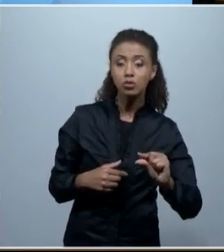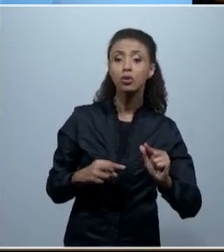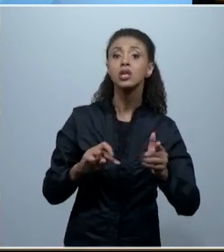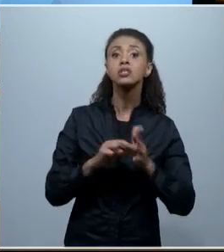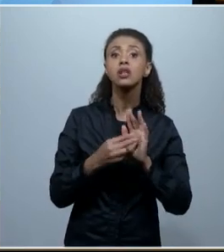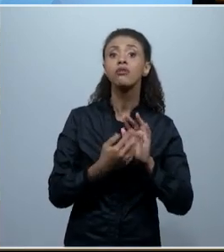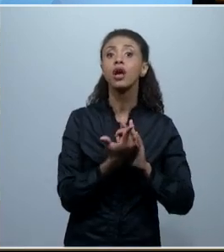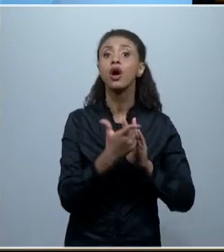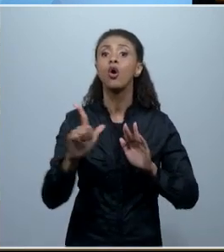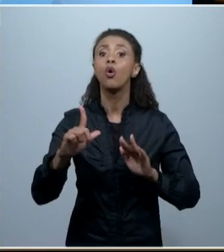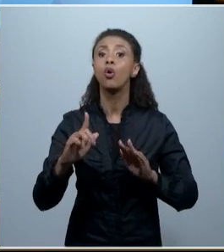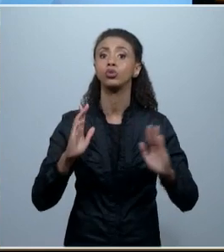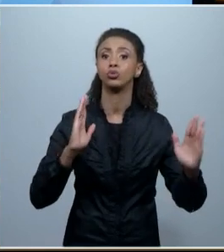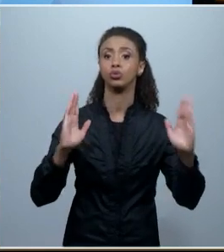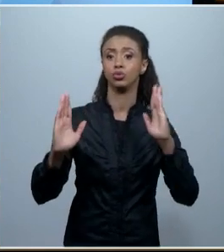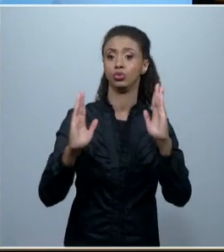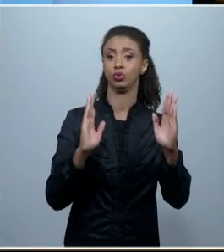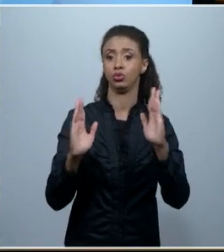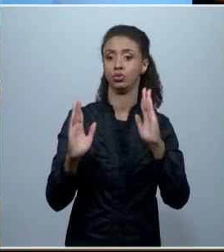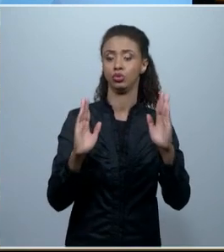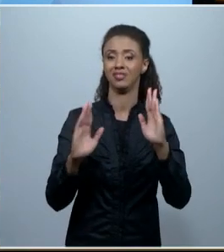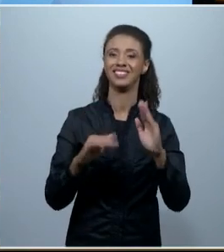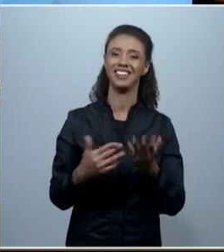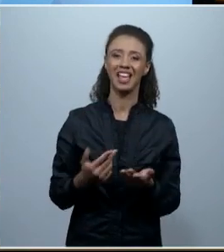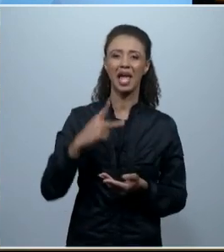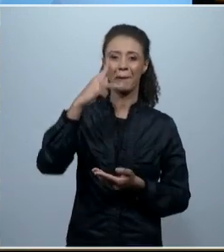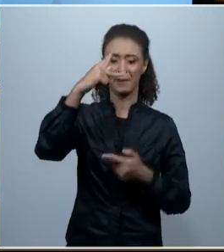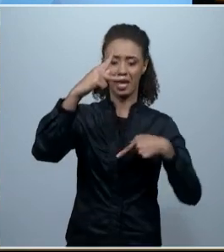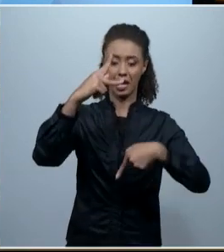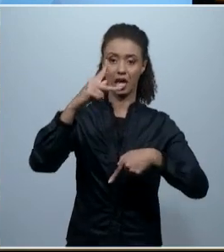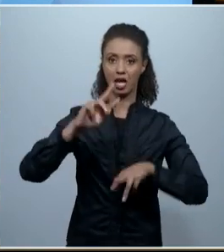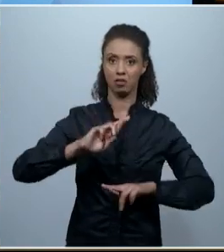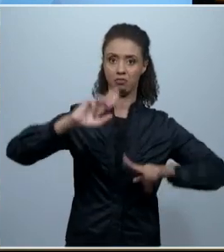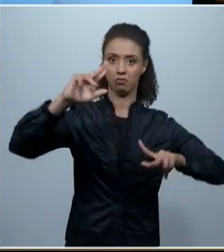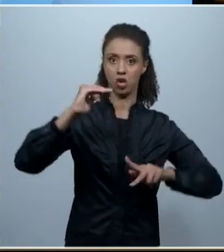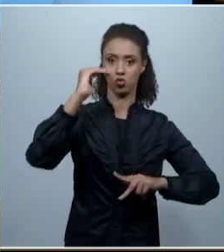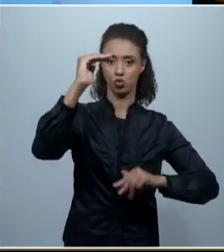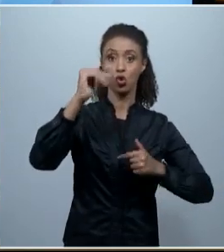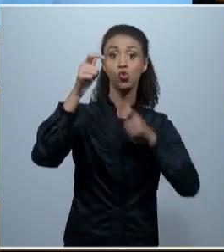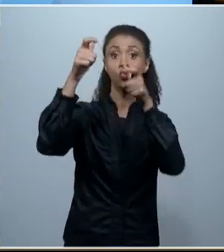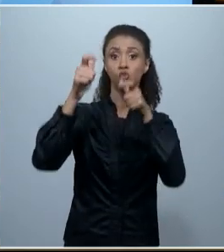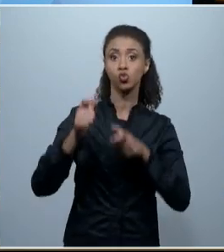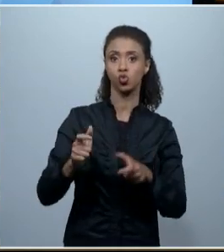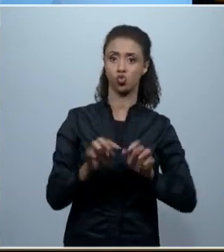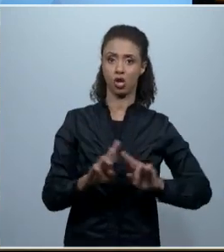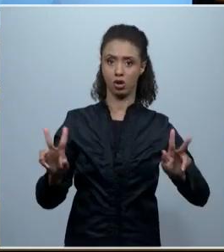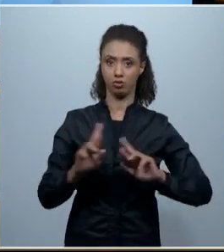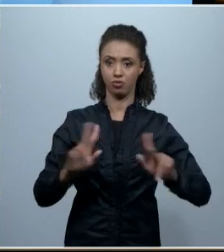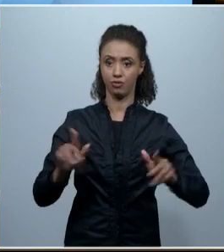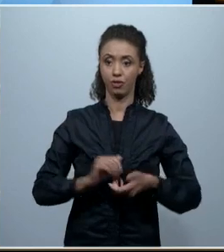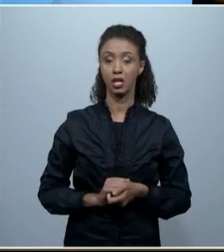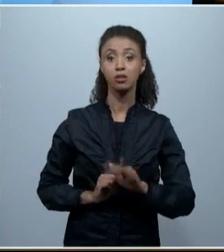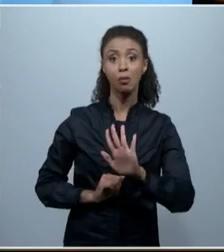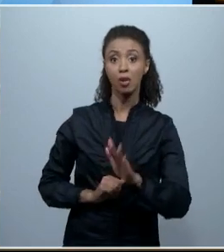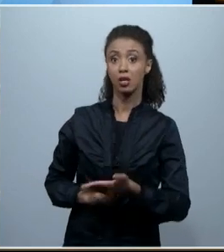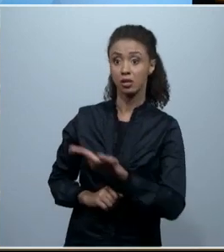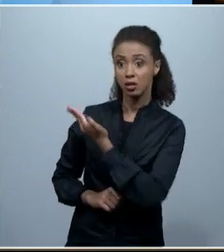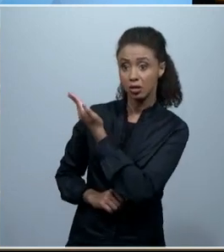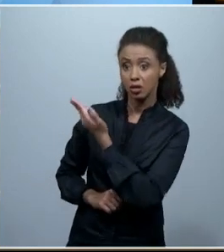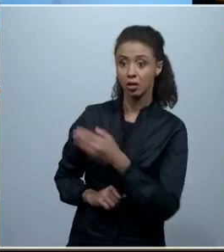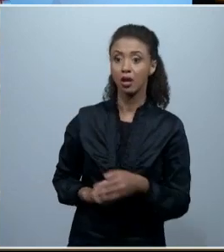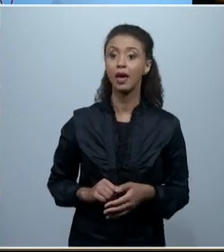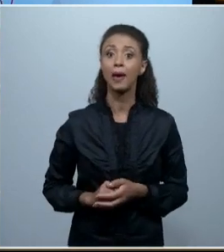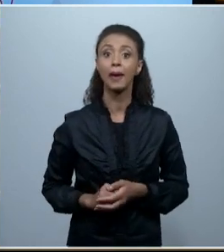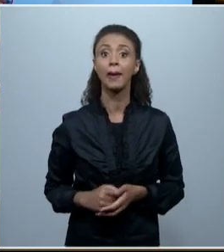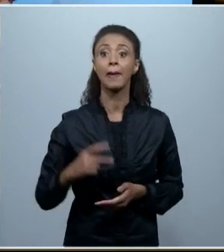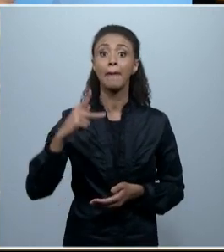aqui quando pq estão em lados distintos da relação ter na área é r que nessa ordem quando eles estão do mesmo lado